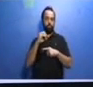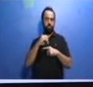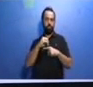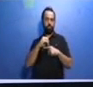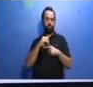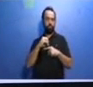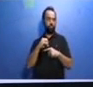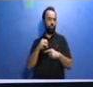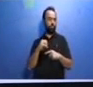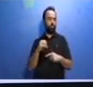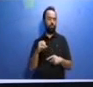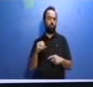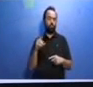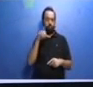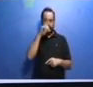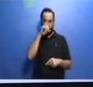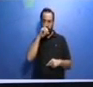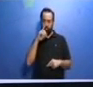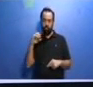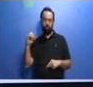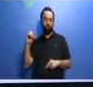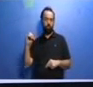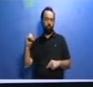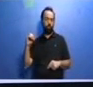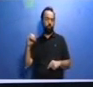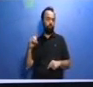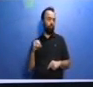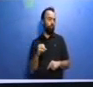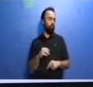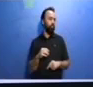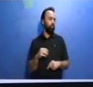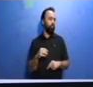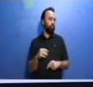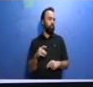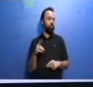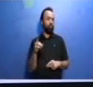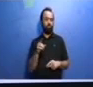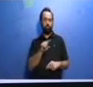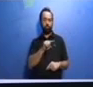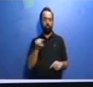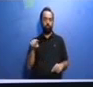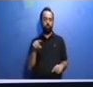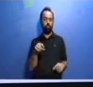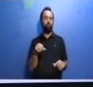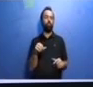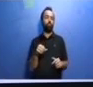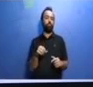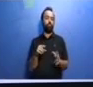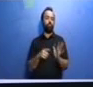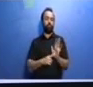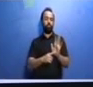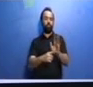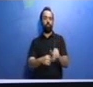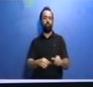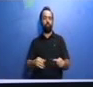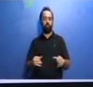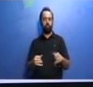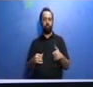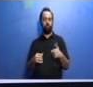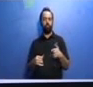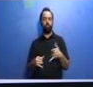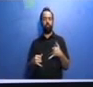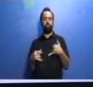na cor amarelinha. Então, aqui nós temos uma seta que indica que ocorreu uma reação química